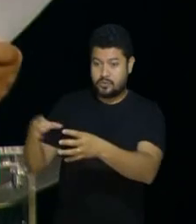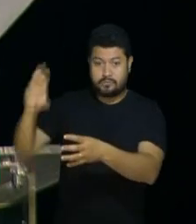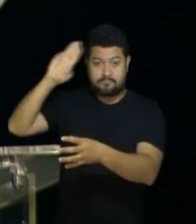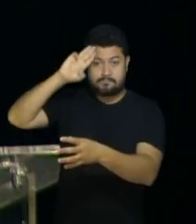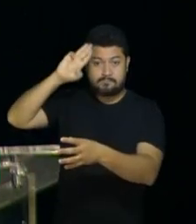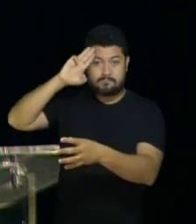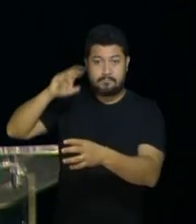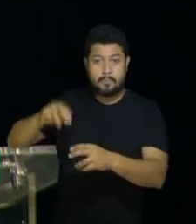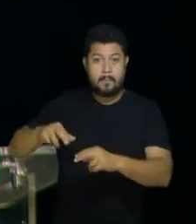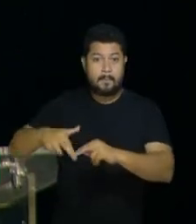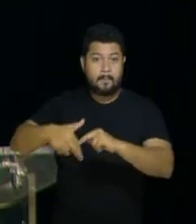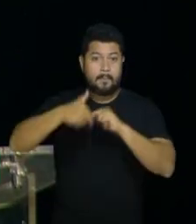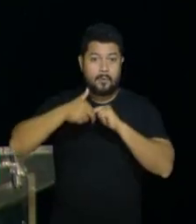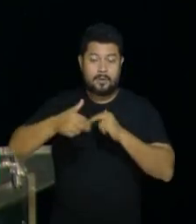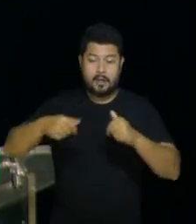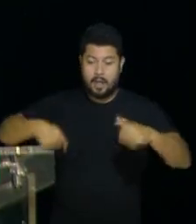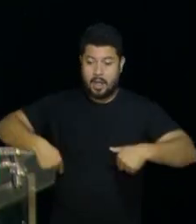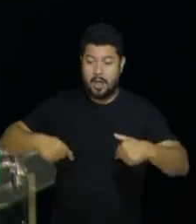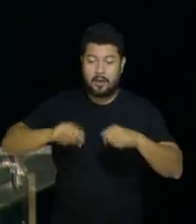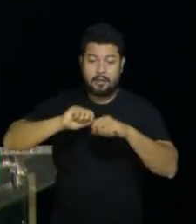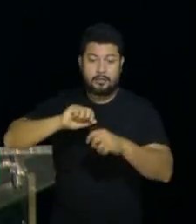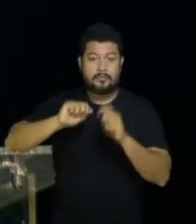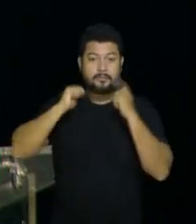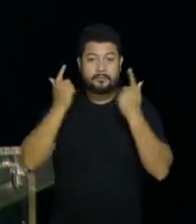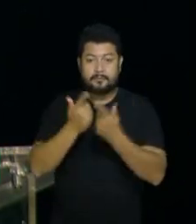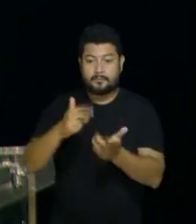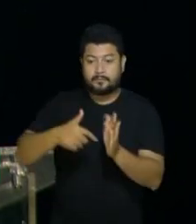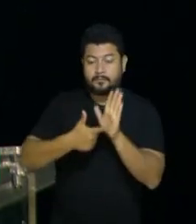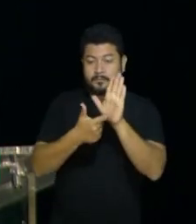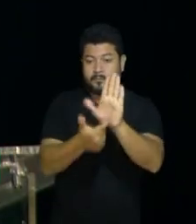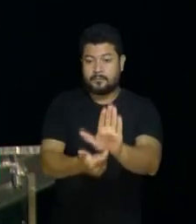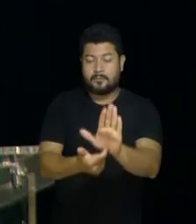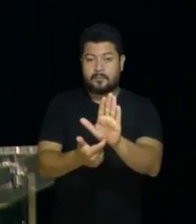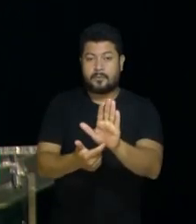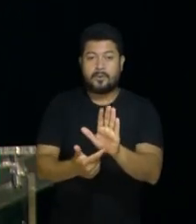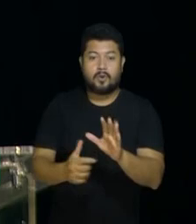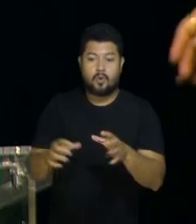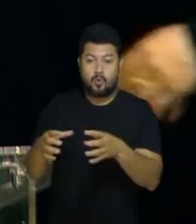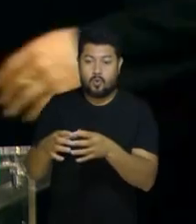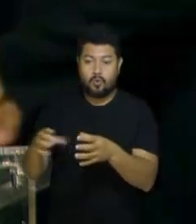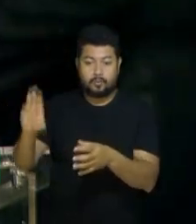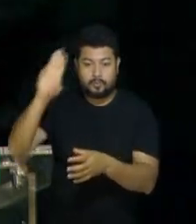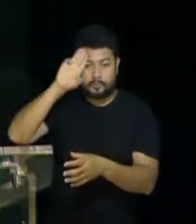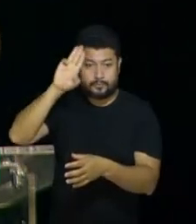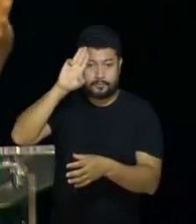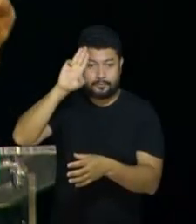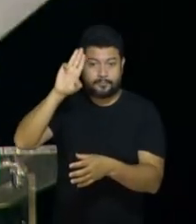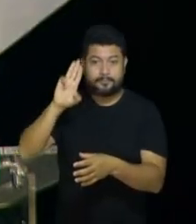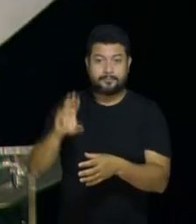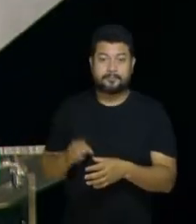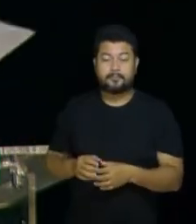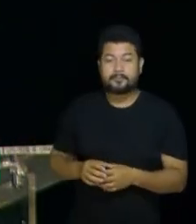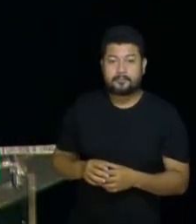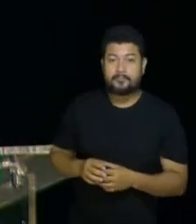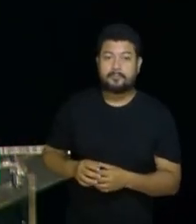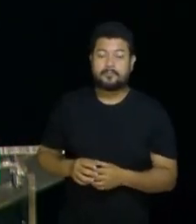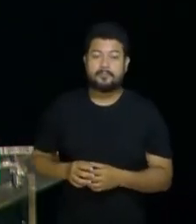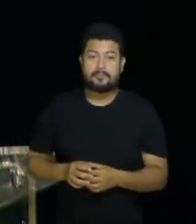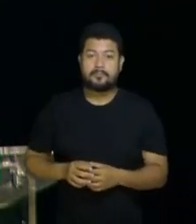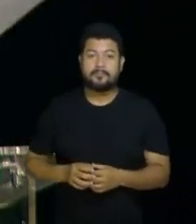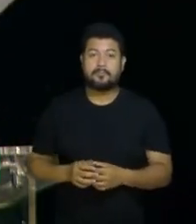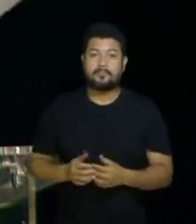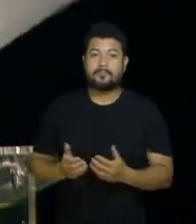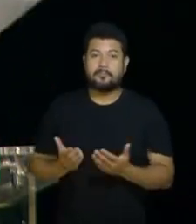aqui nessa casa apresentando o grupo escoteiro MEIFC, que tem como uma das